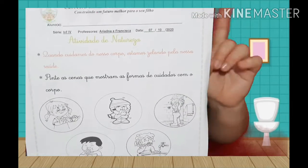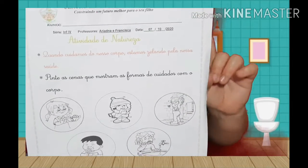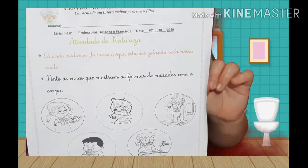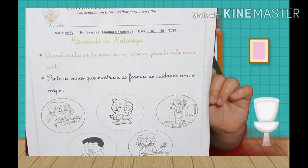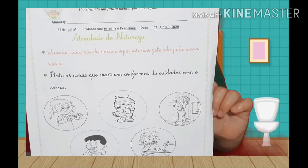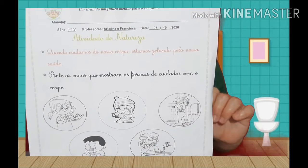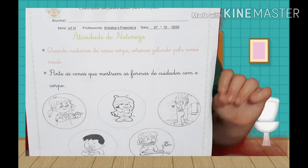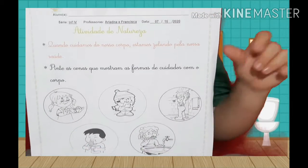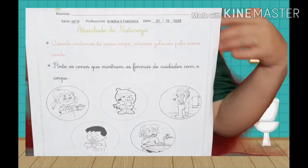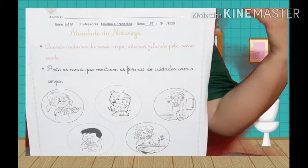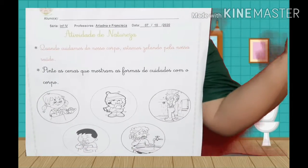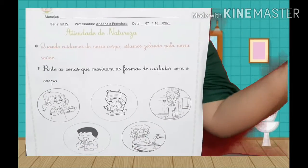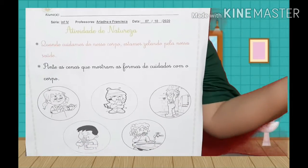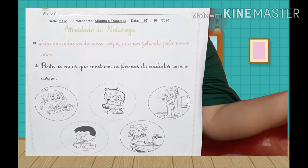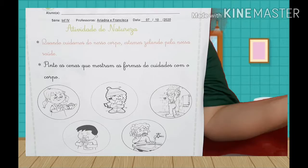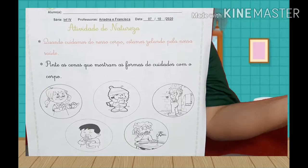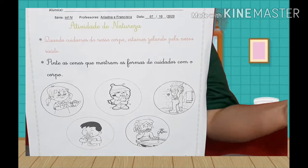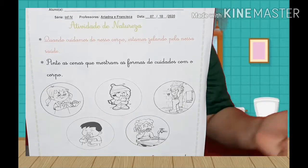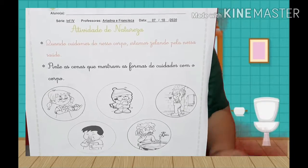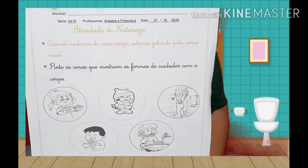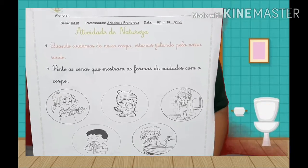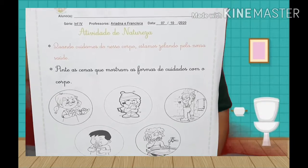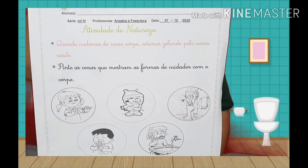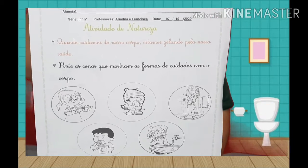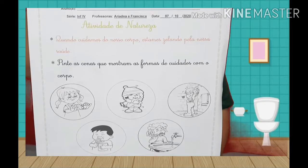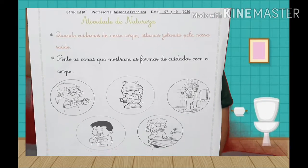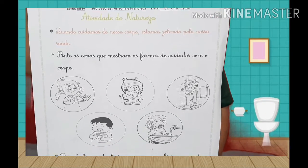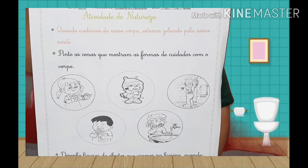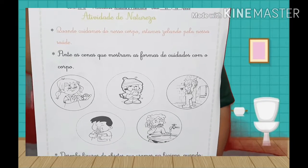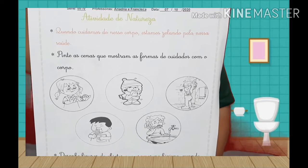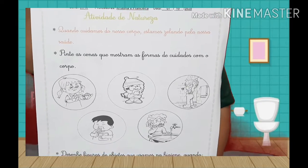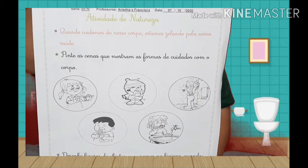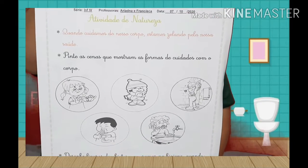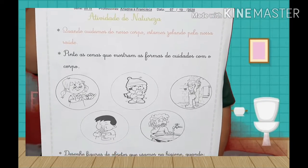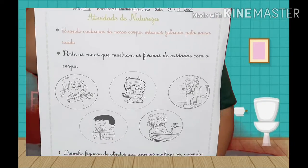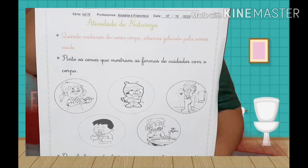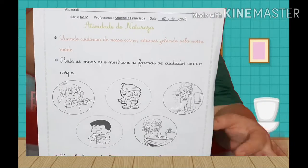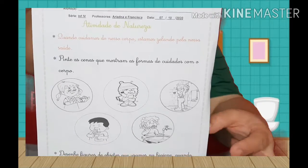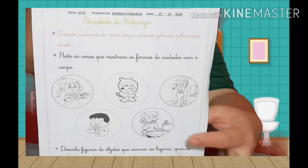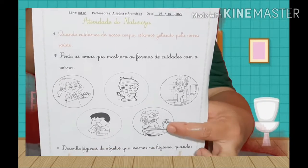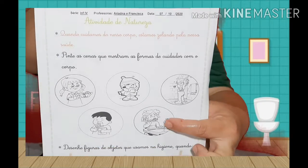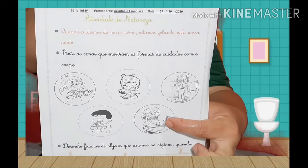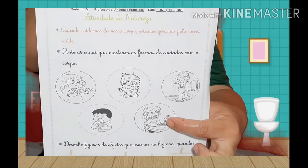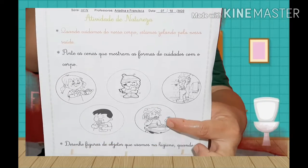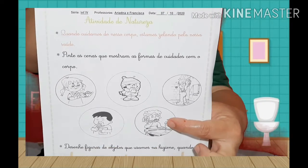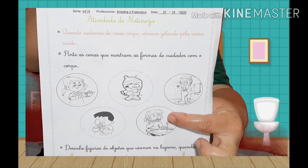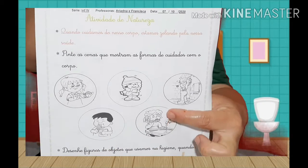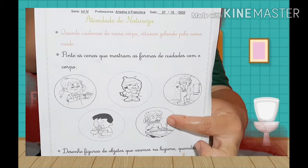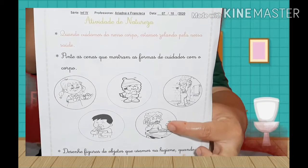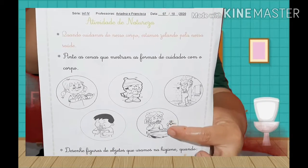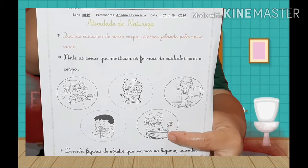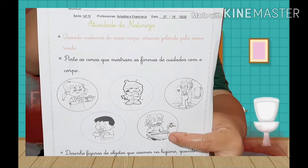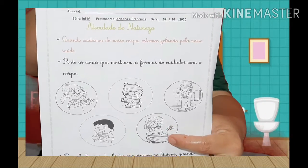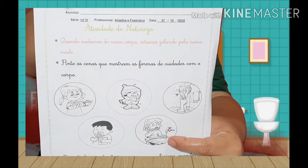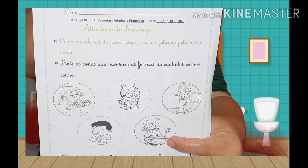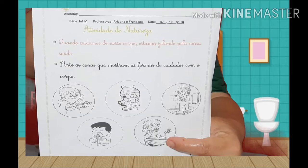não pode. Aí ele não vai estar cuidando do seu dentinho. Tem uma menina que está, ó,